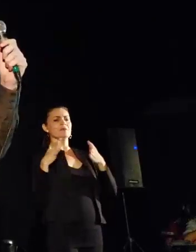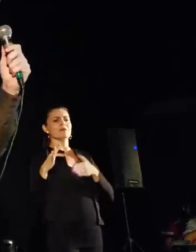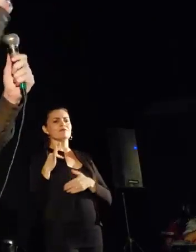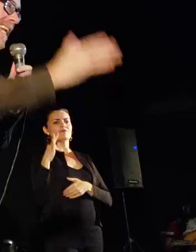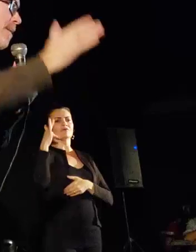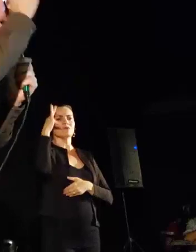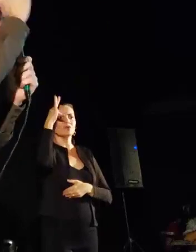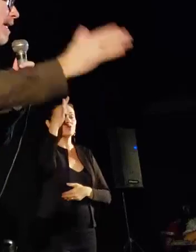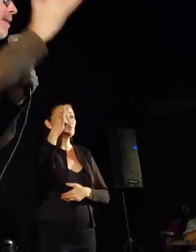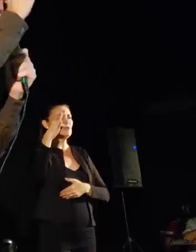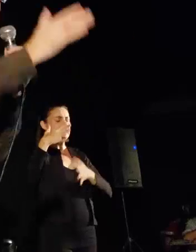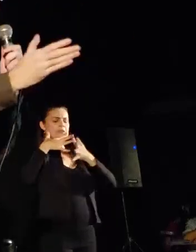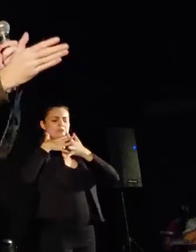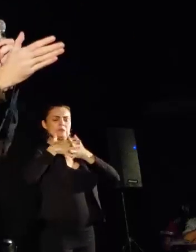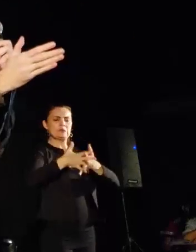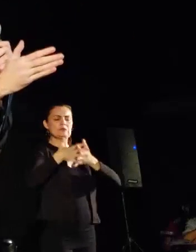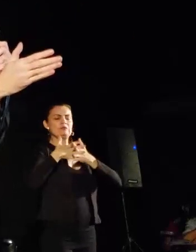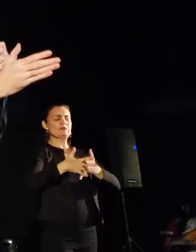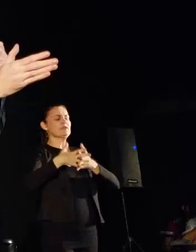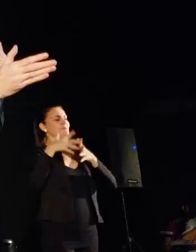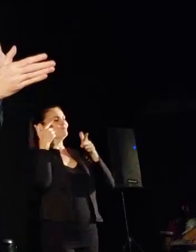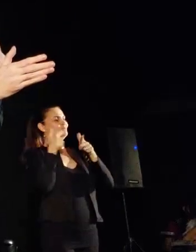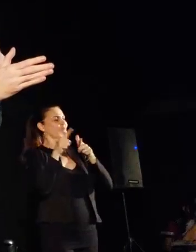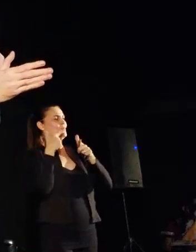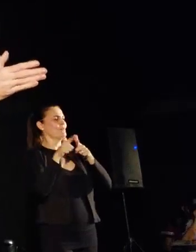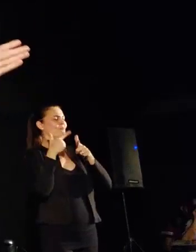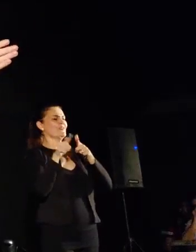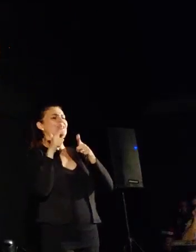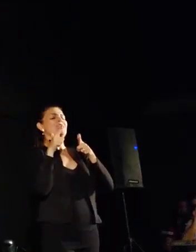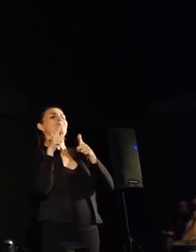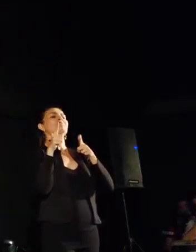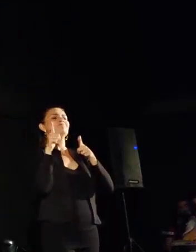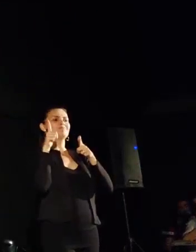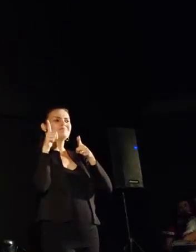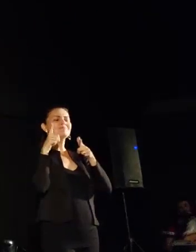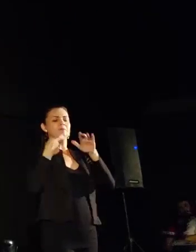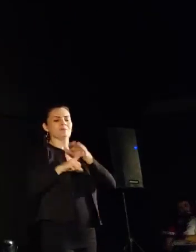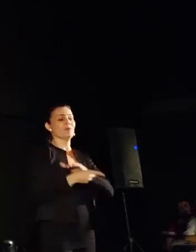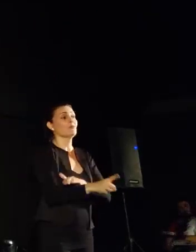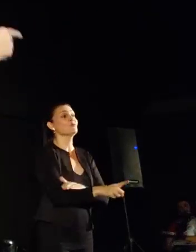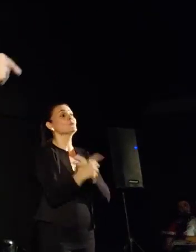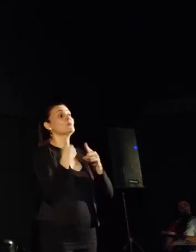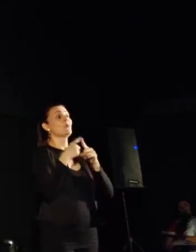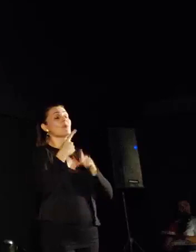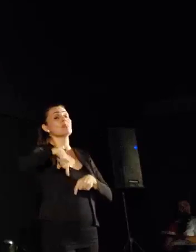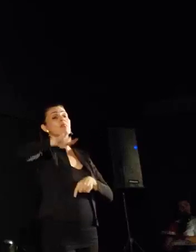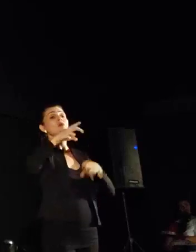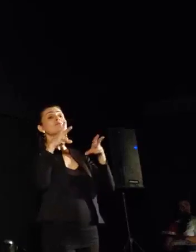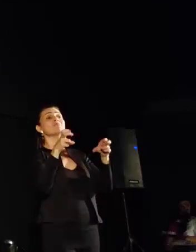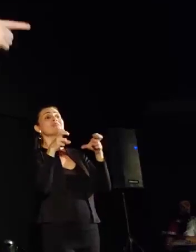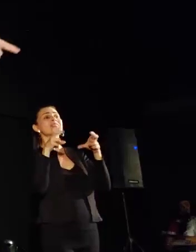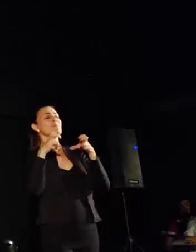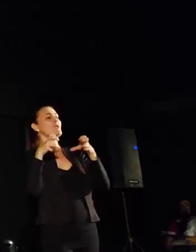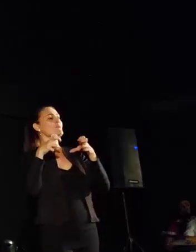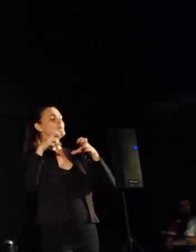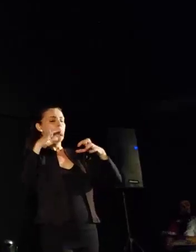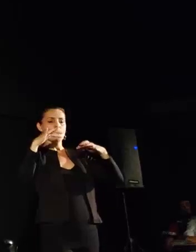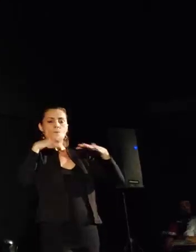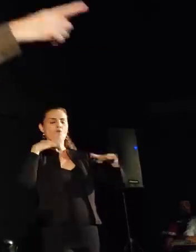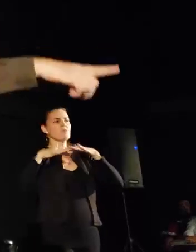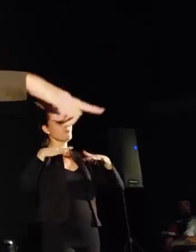proporções extremamente significativas. Porque nós percebemos um movimento rápido